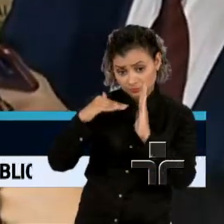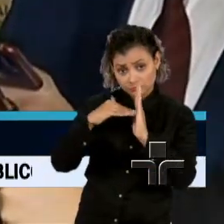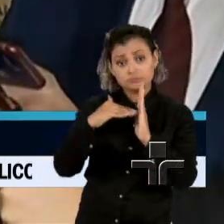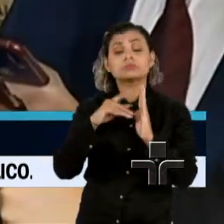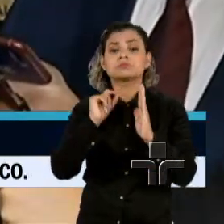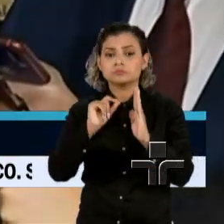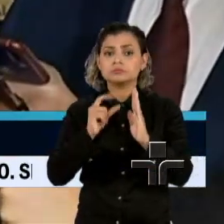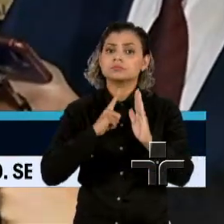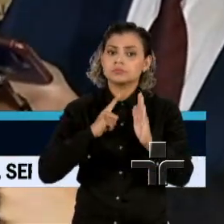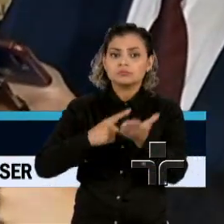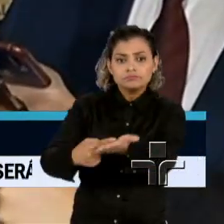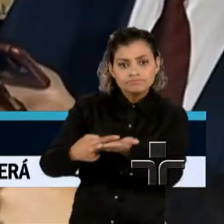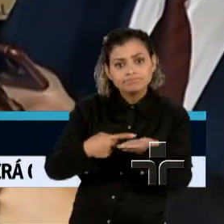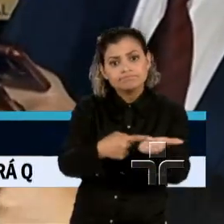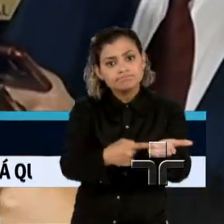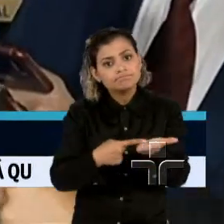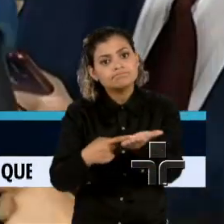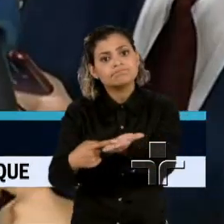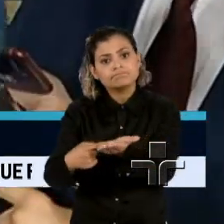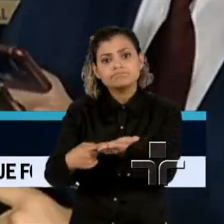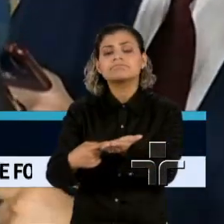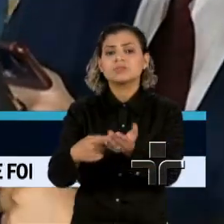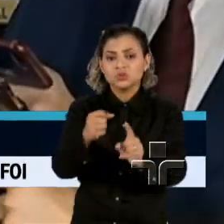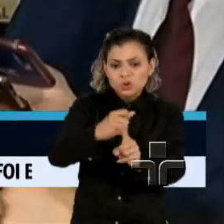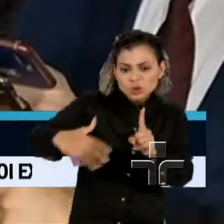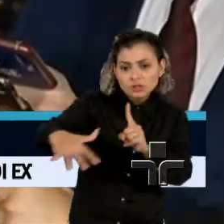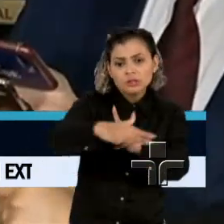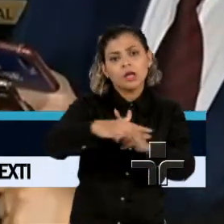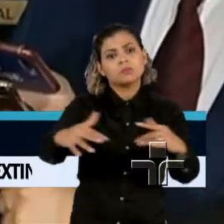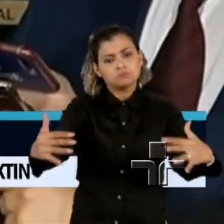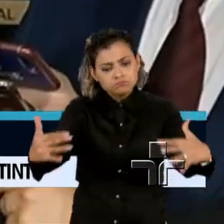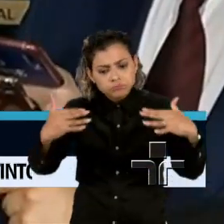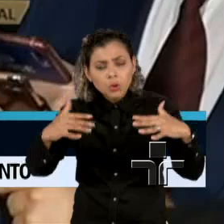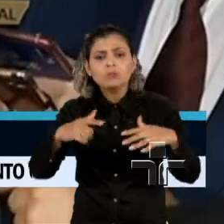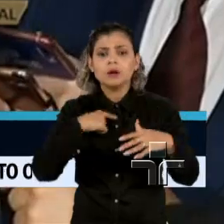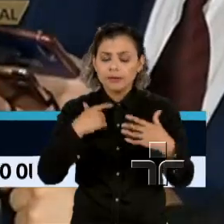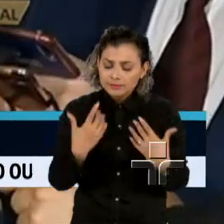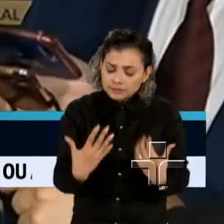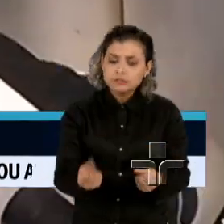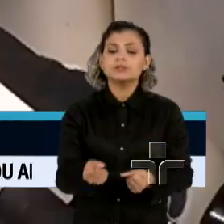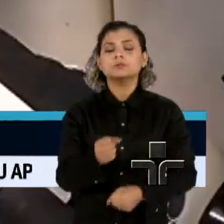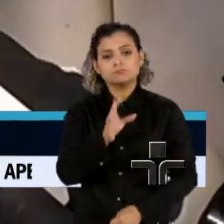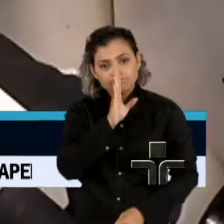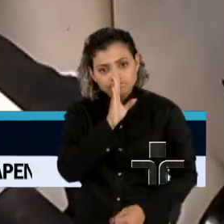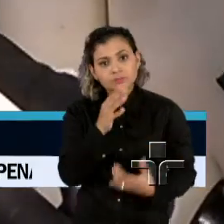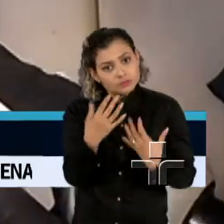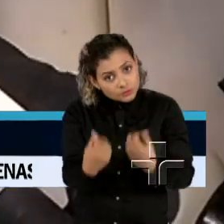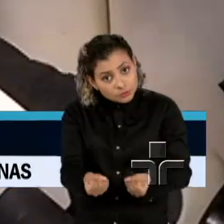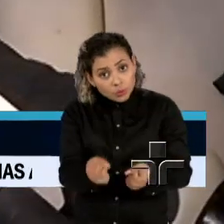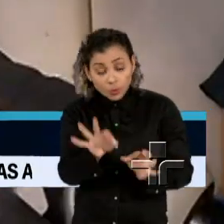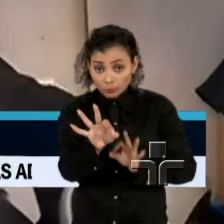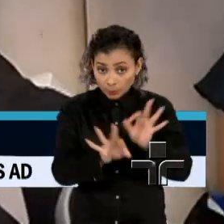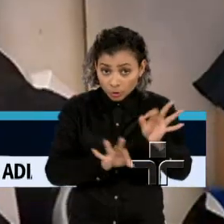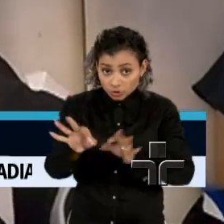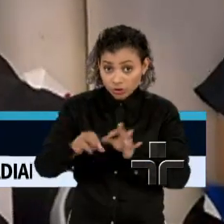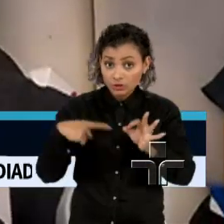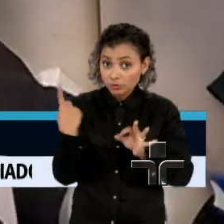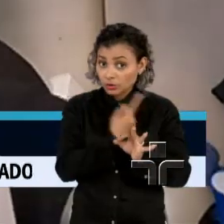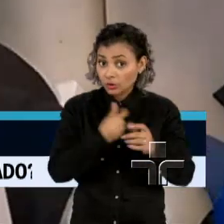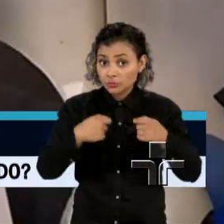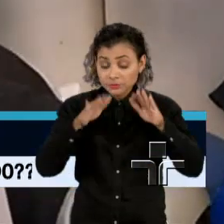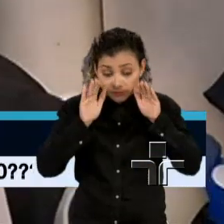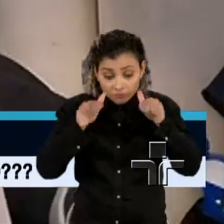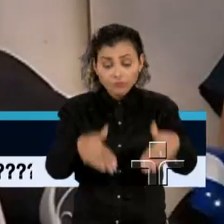política. Hoje o Senado escutou a sociedade, deliberou ouvindo a sociedade. É um projeto que nós temos que nos debruçar